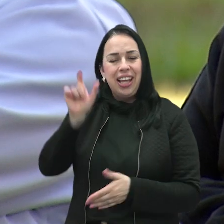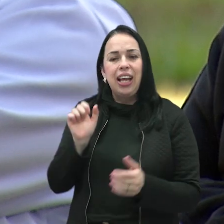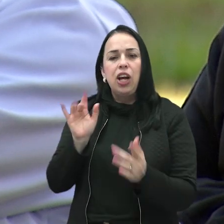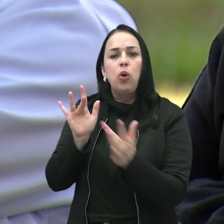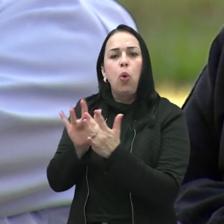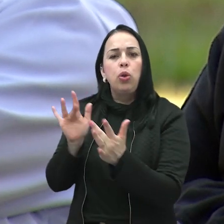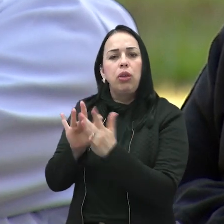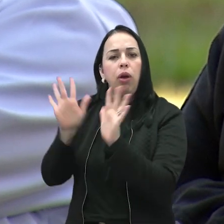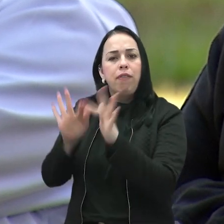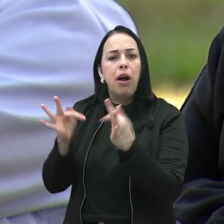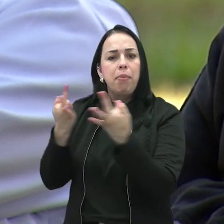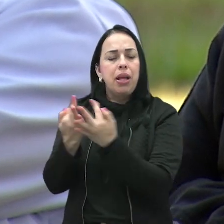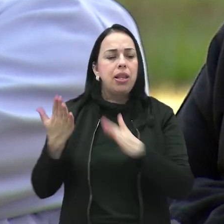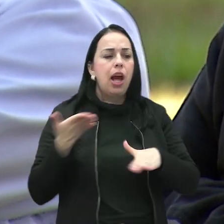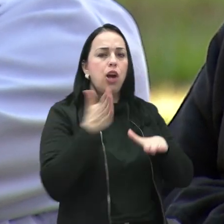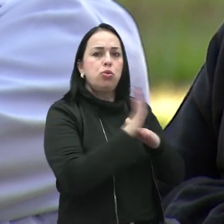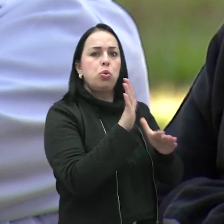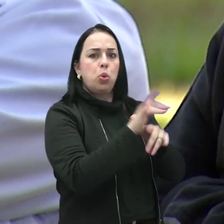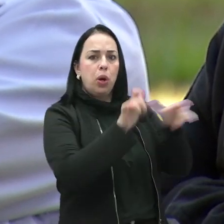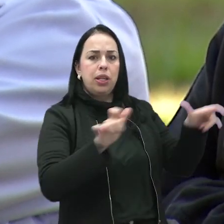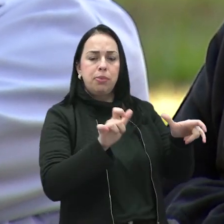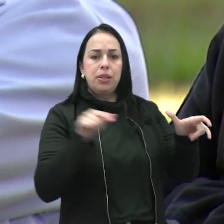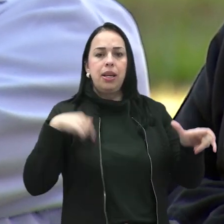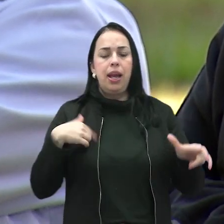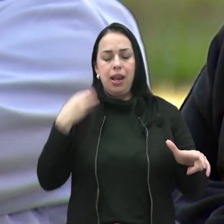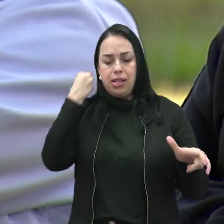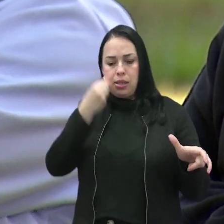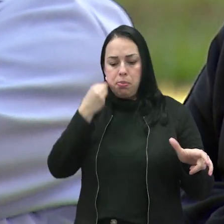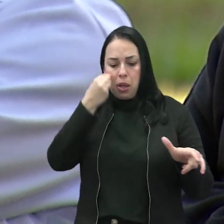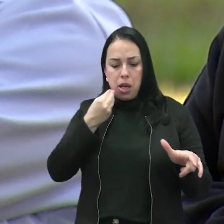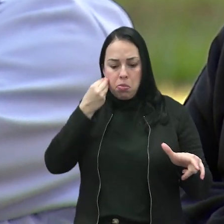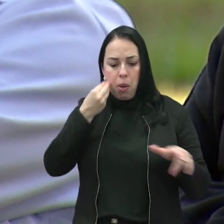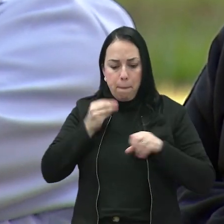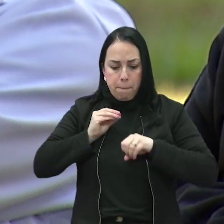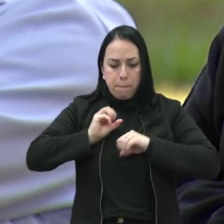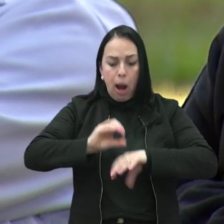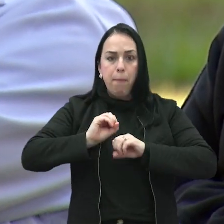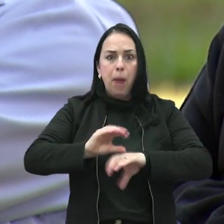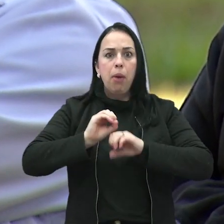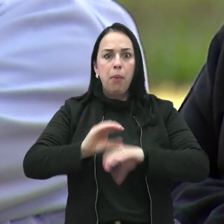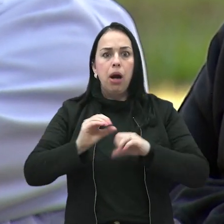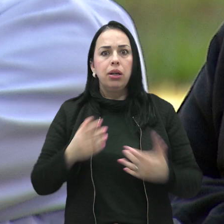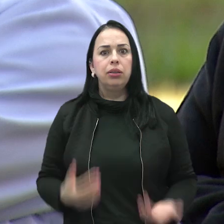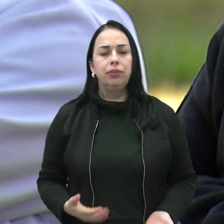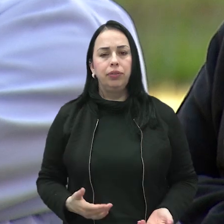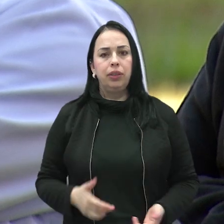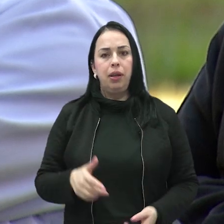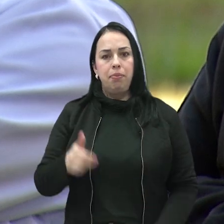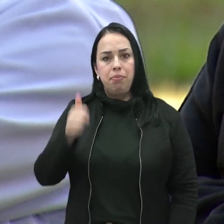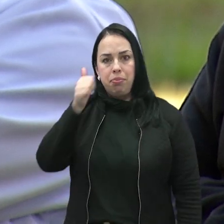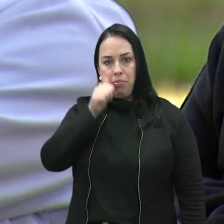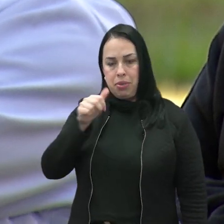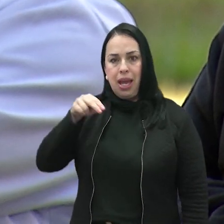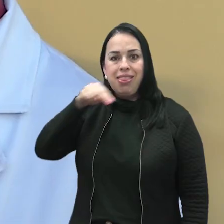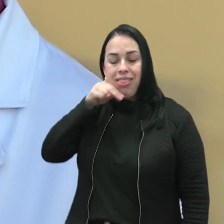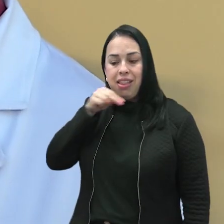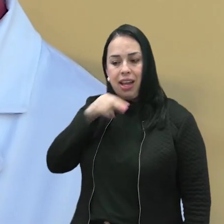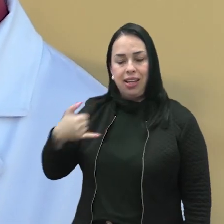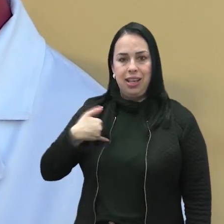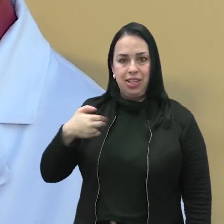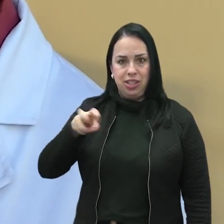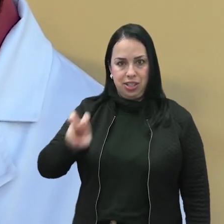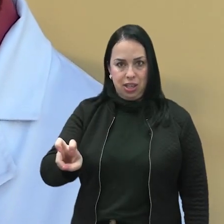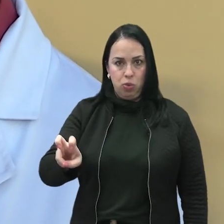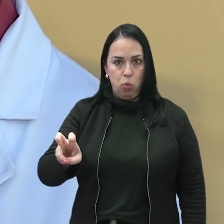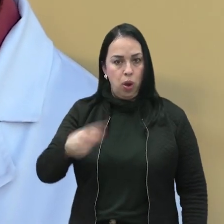mais perto da família e com a missão de ajudar ao próximo, ele faz das suas experiências ensinamentos para a vida. Hoje eu